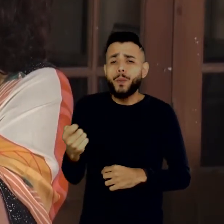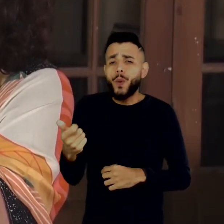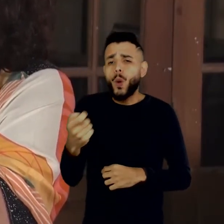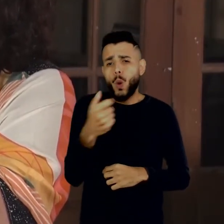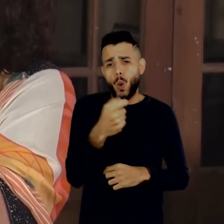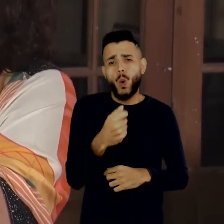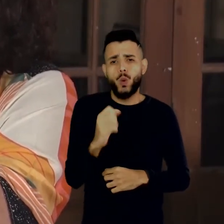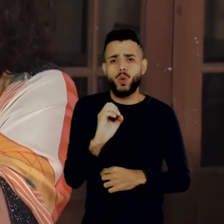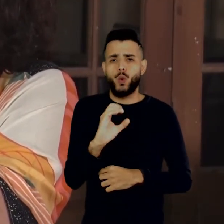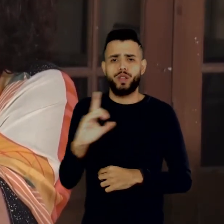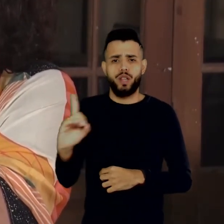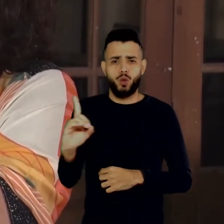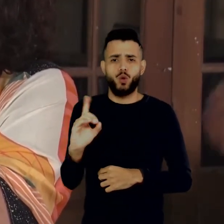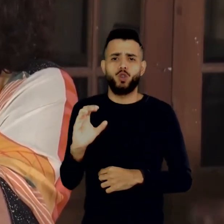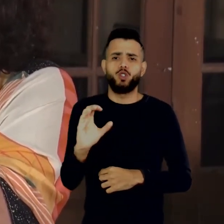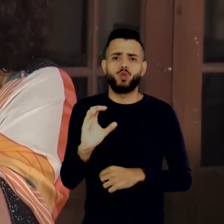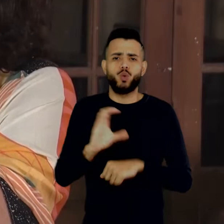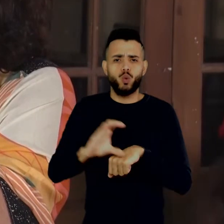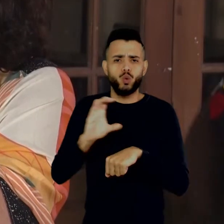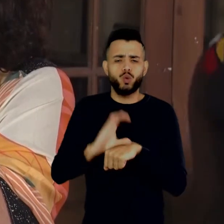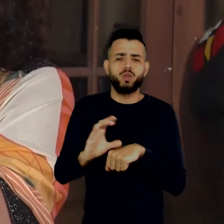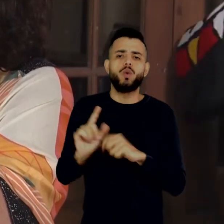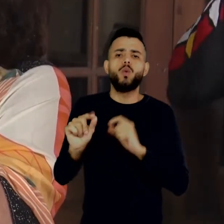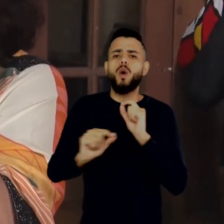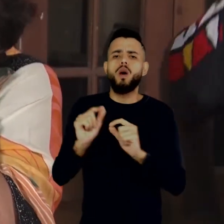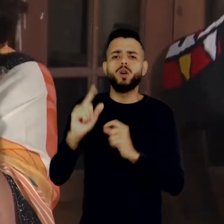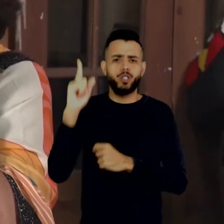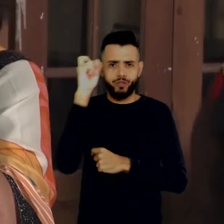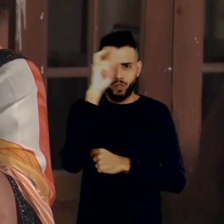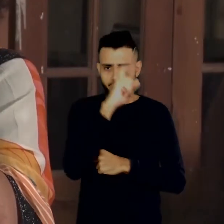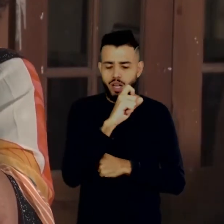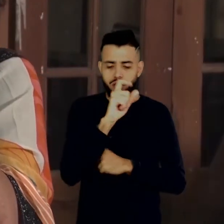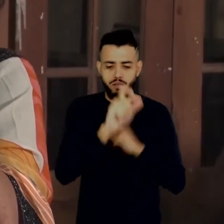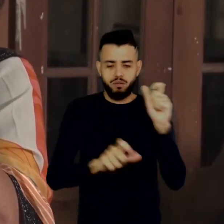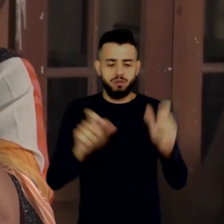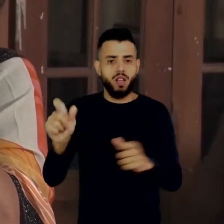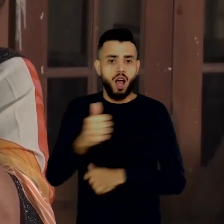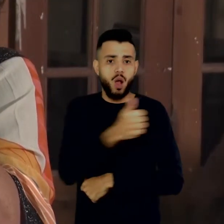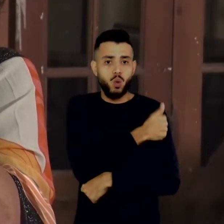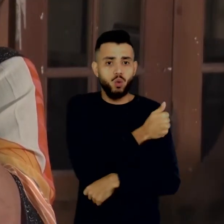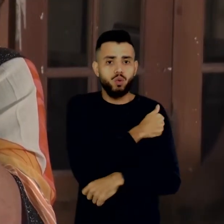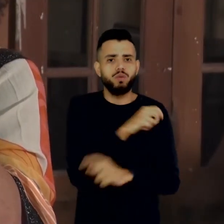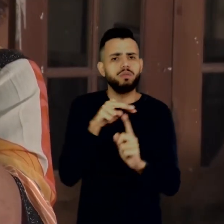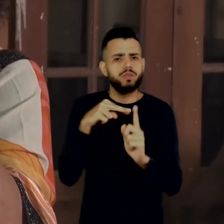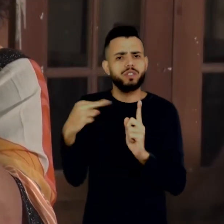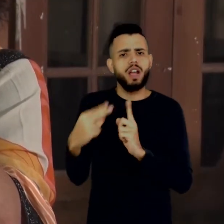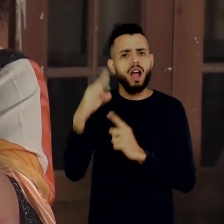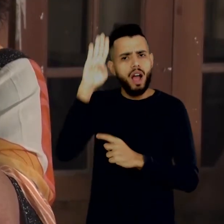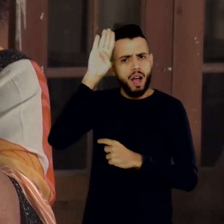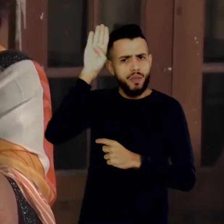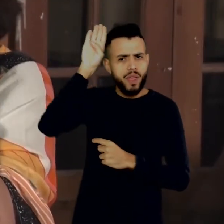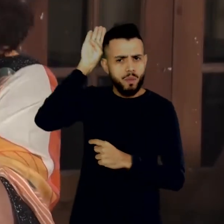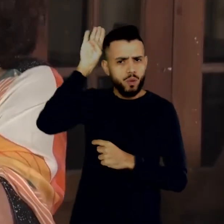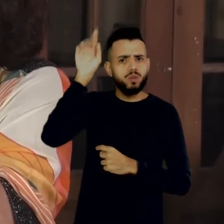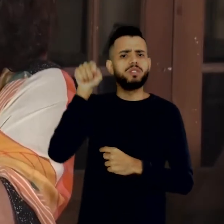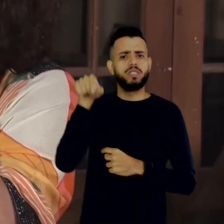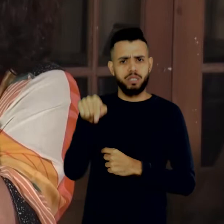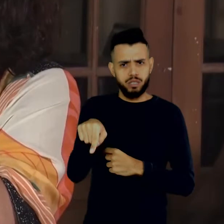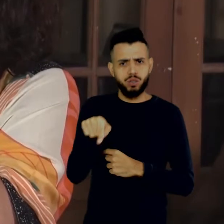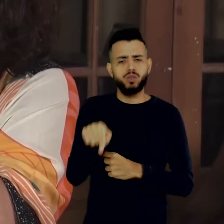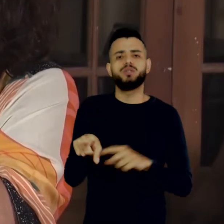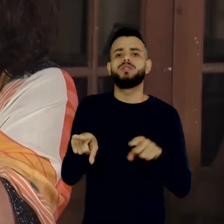curso sobre as dificuldades enfrentadas pelos cotistas do ponto de vista acadêmico, Isso também apareceu em